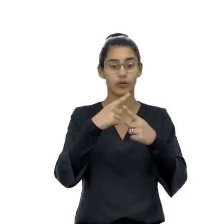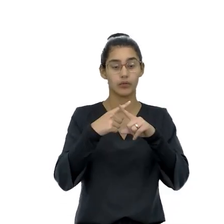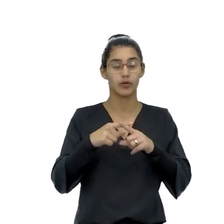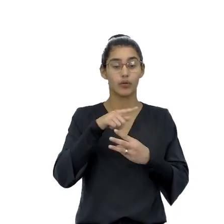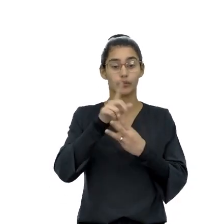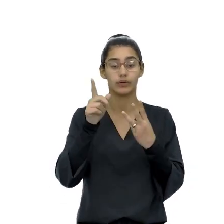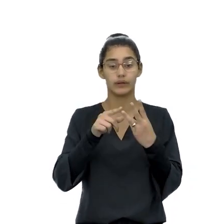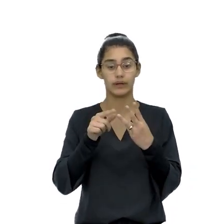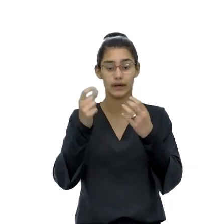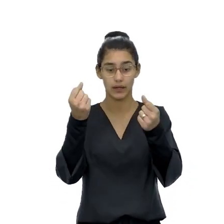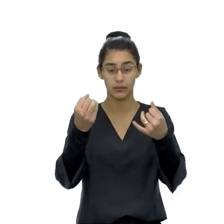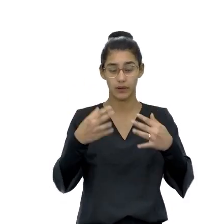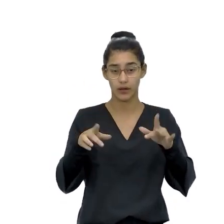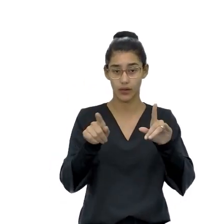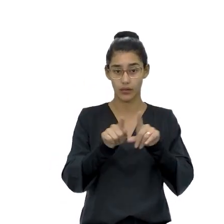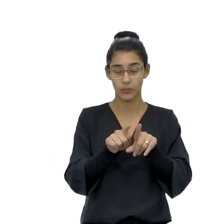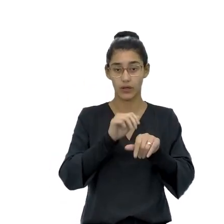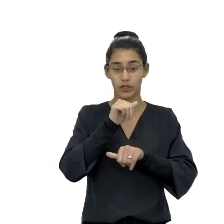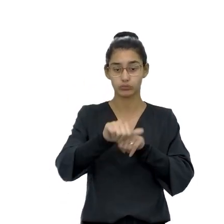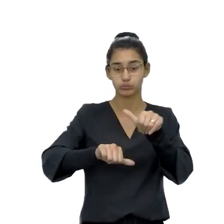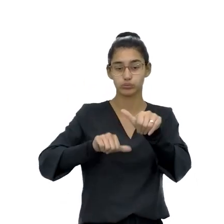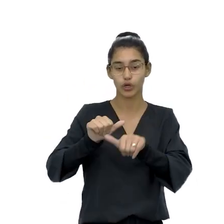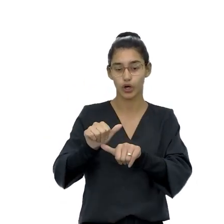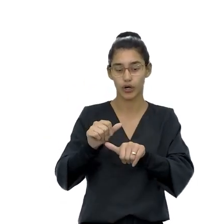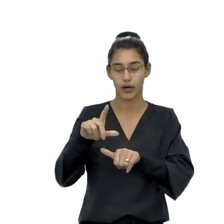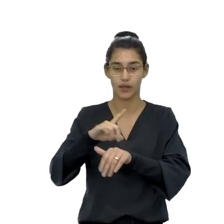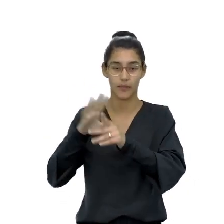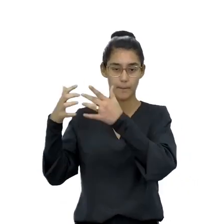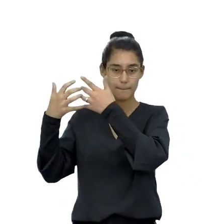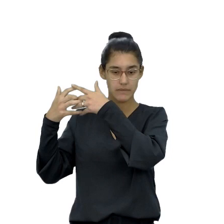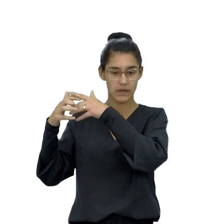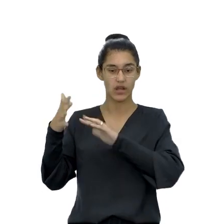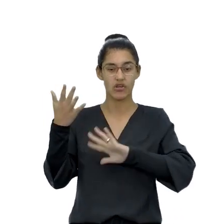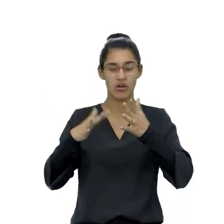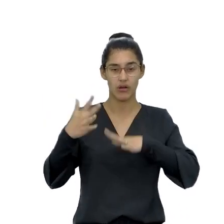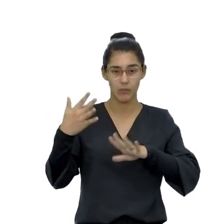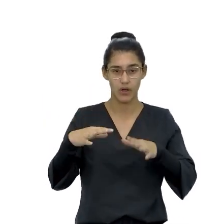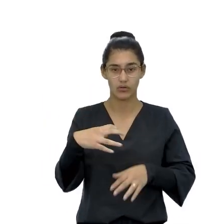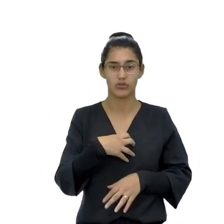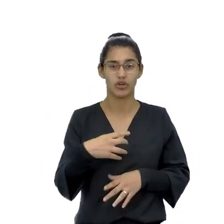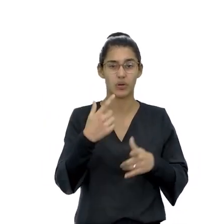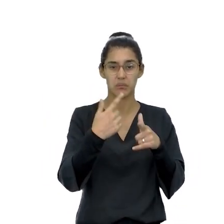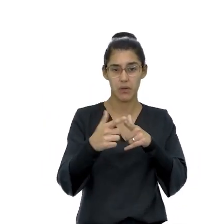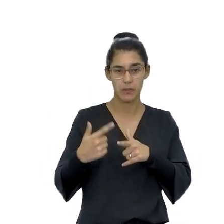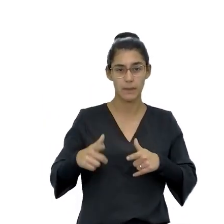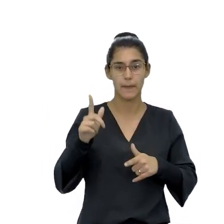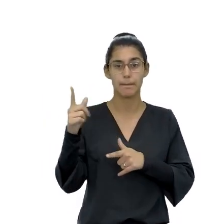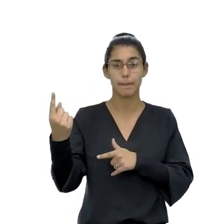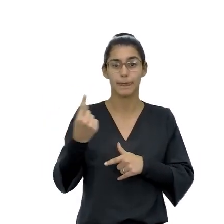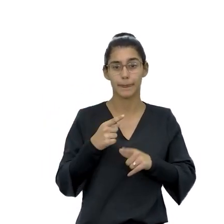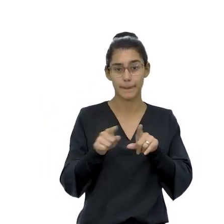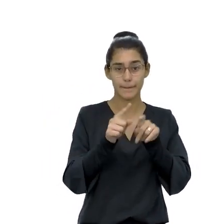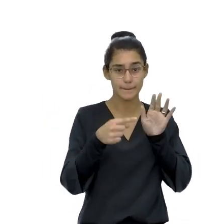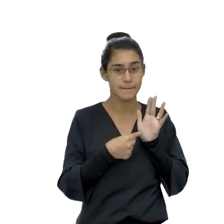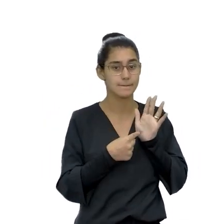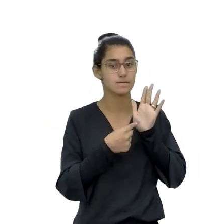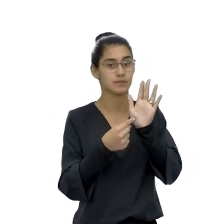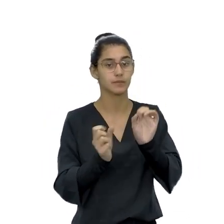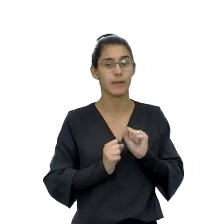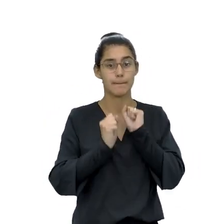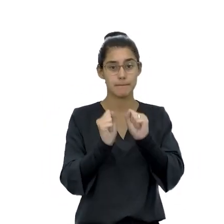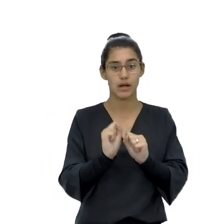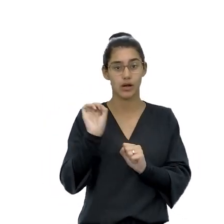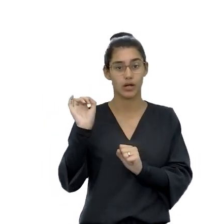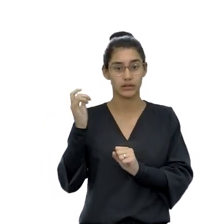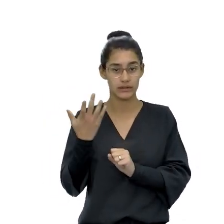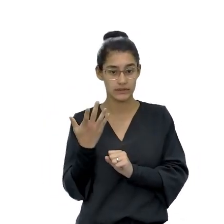vamos focar exatamente na mudança da incógnita. Geralmente, nas situações problemas, ela vem, se apresenta, pode